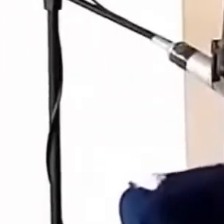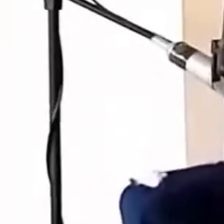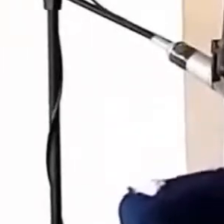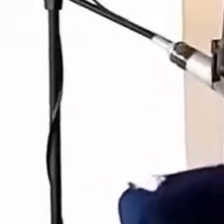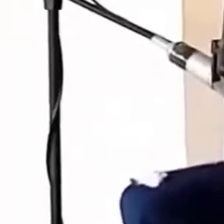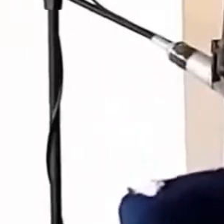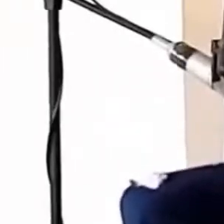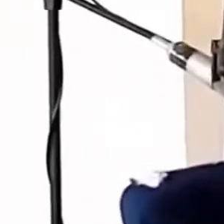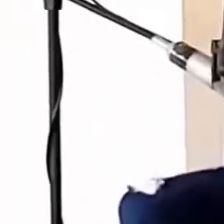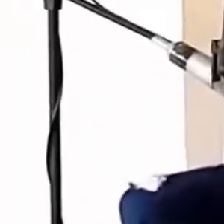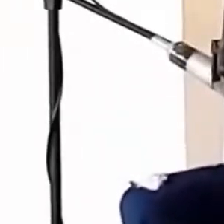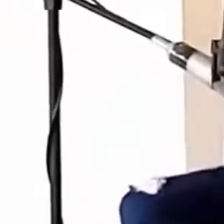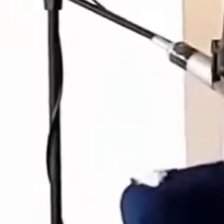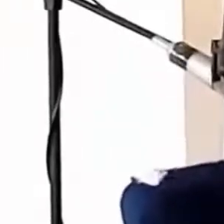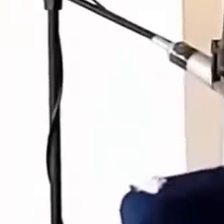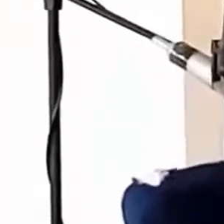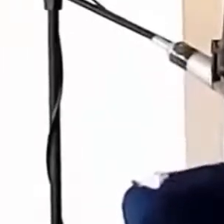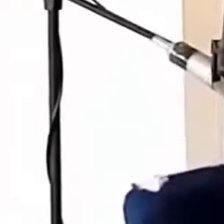Música